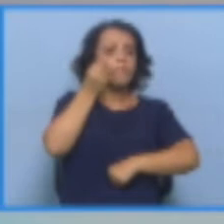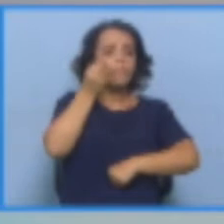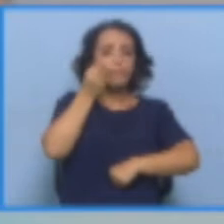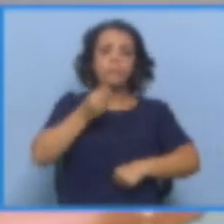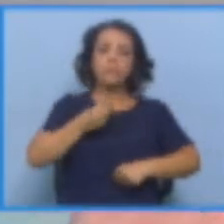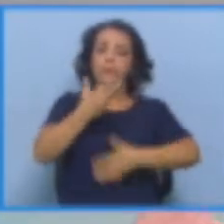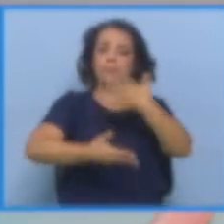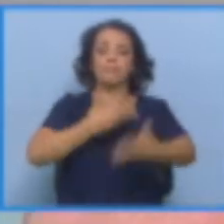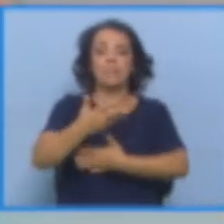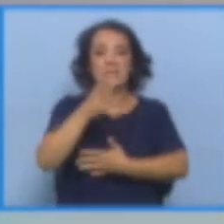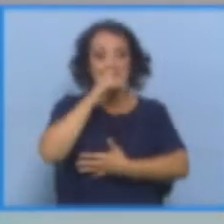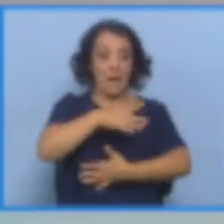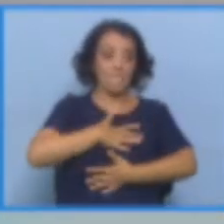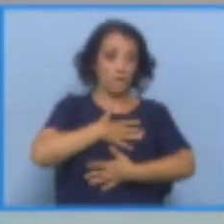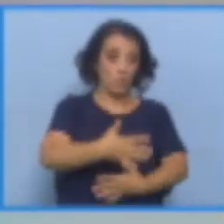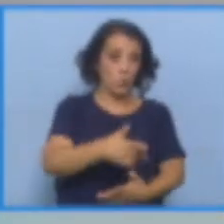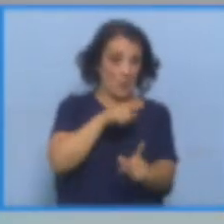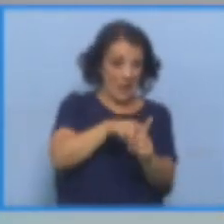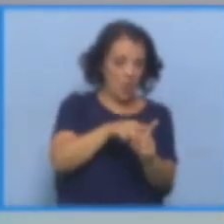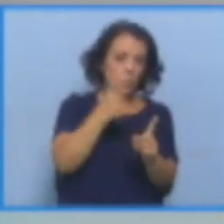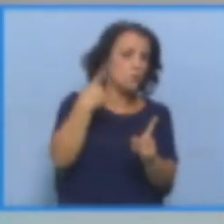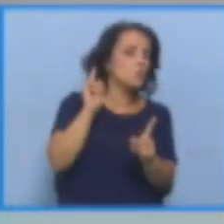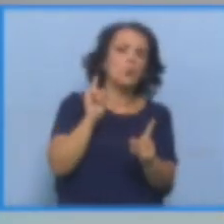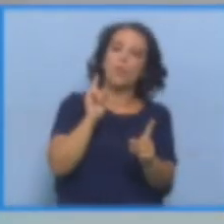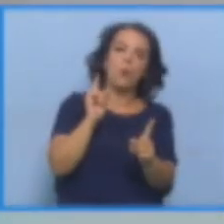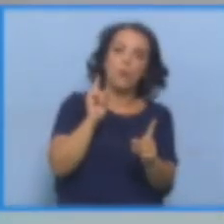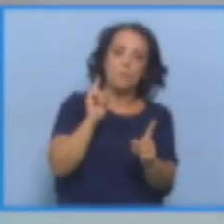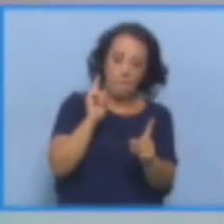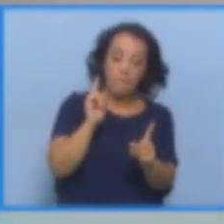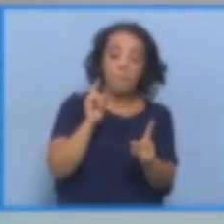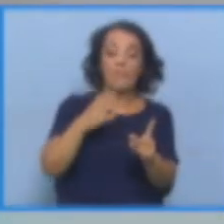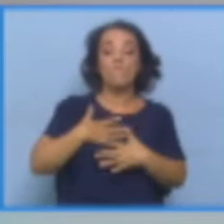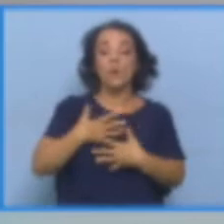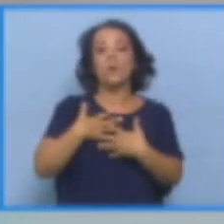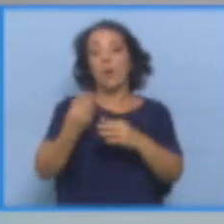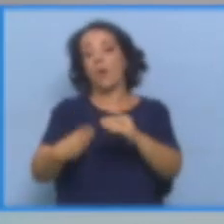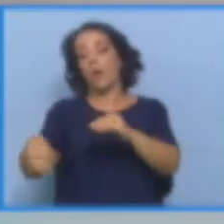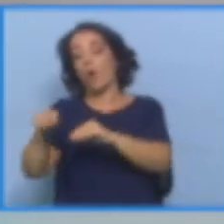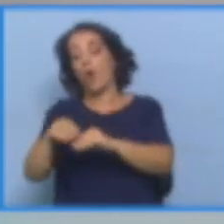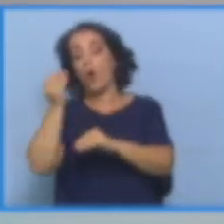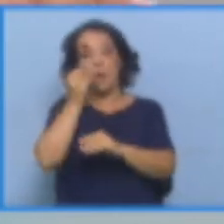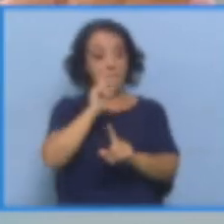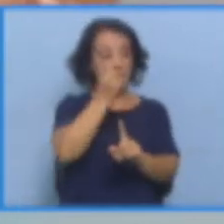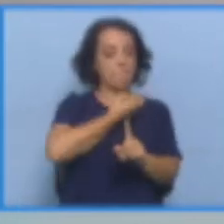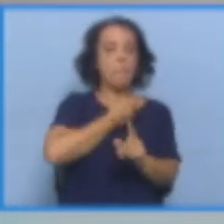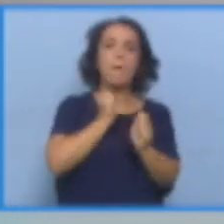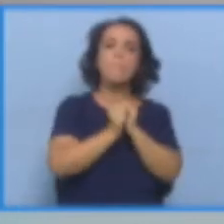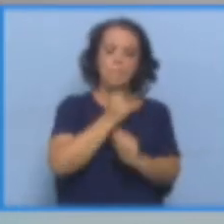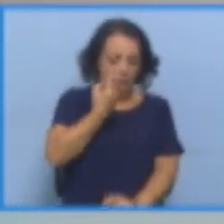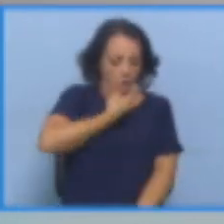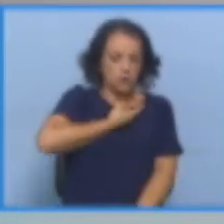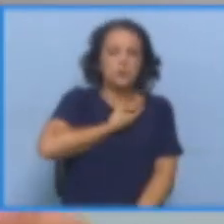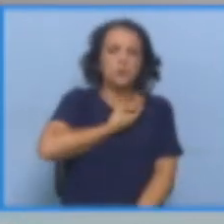voluntariado assim, não faz sentido. Claro. E, portanto, o voluntariado coloca-se depois da outra maneira, é como eu concretizo essa missão. Aí sim há